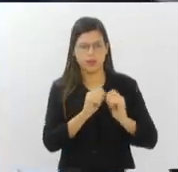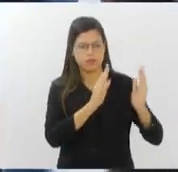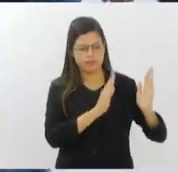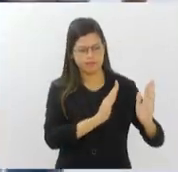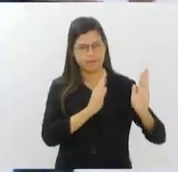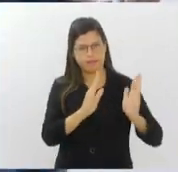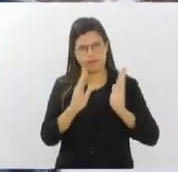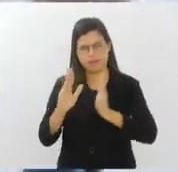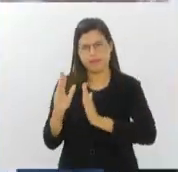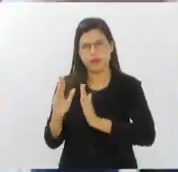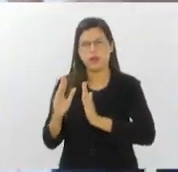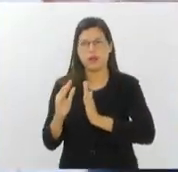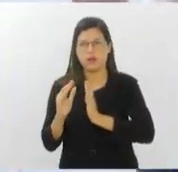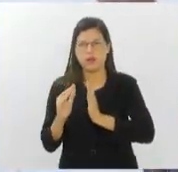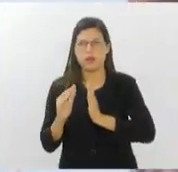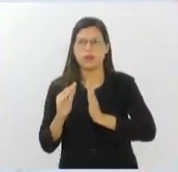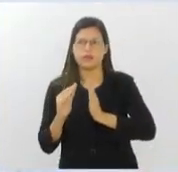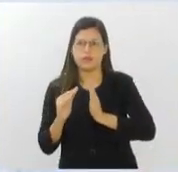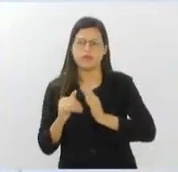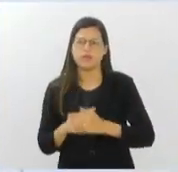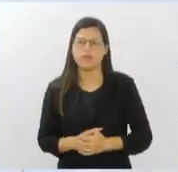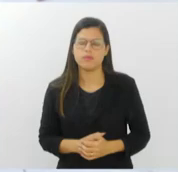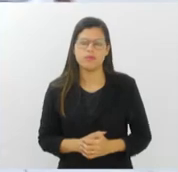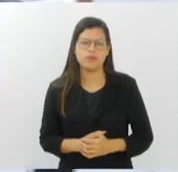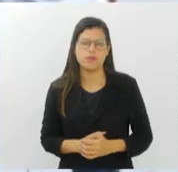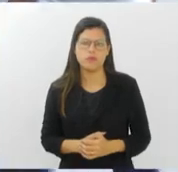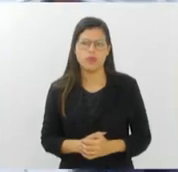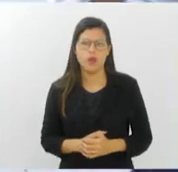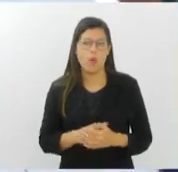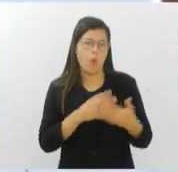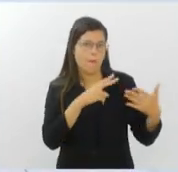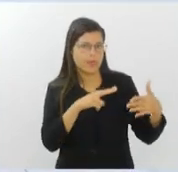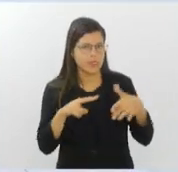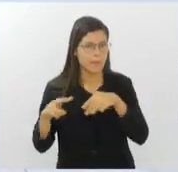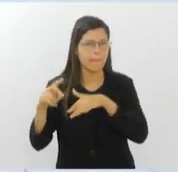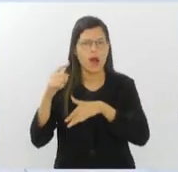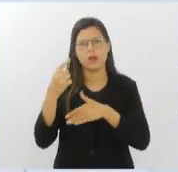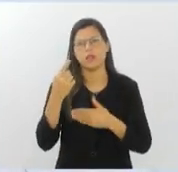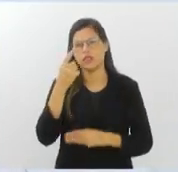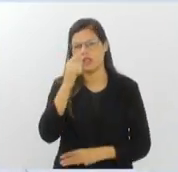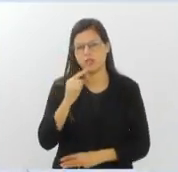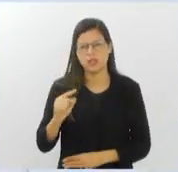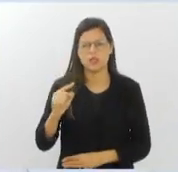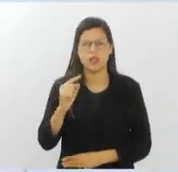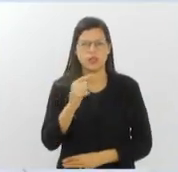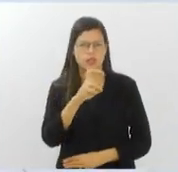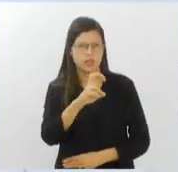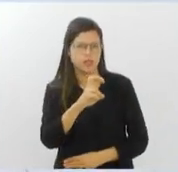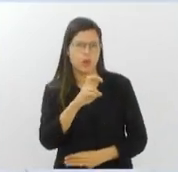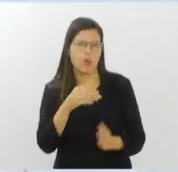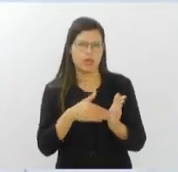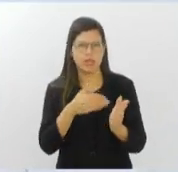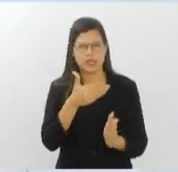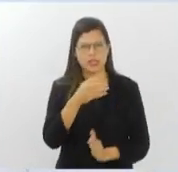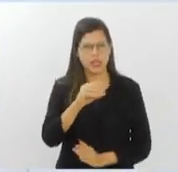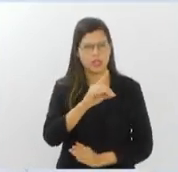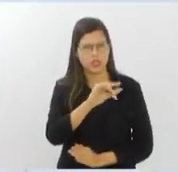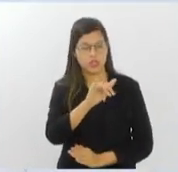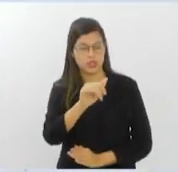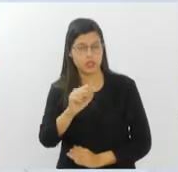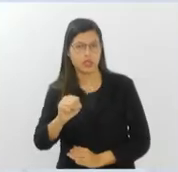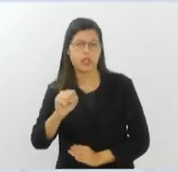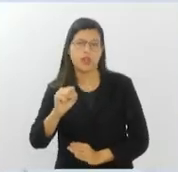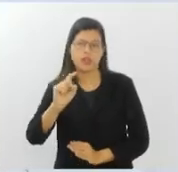com essa dose maior, uma dose de ataque, por uma semana mais ou menos, entre 5 e 10 dias, e depois entrar numa